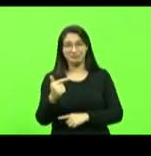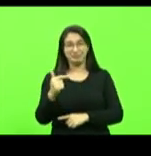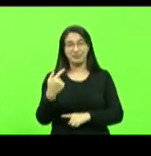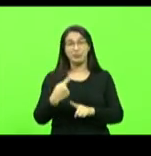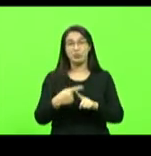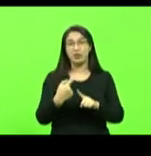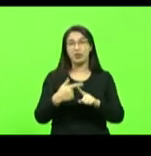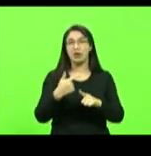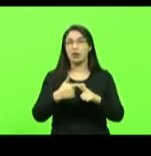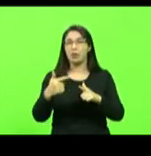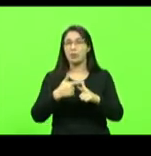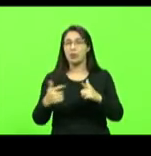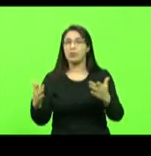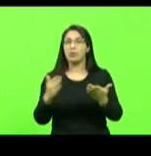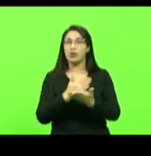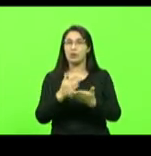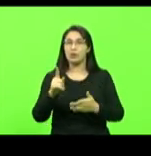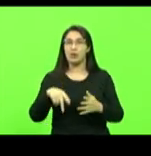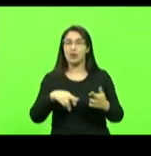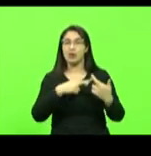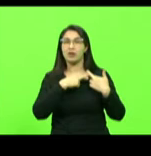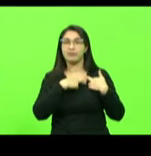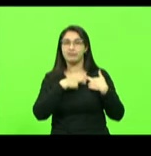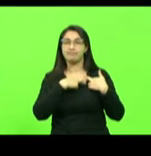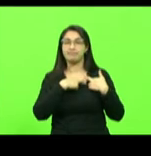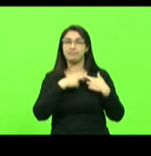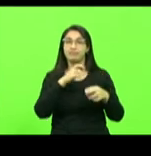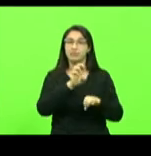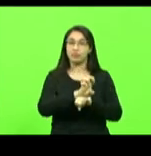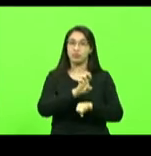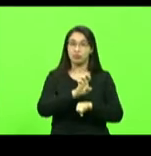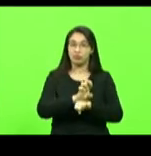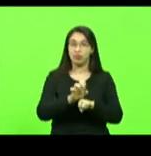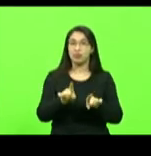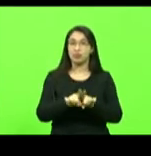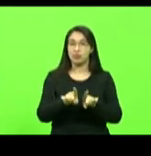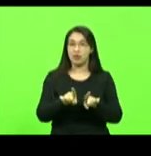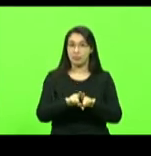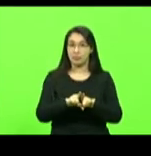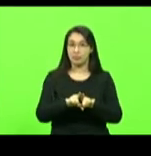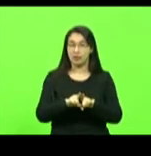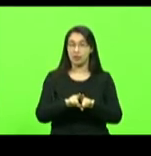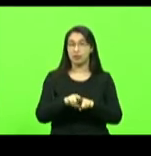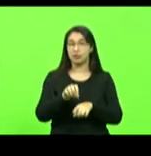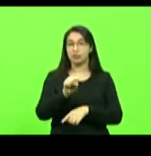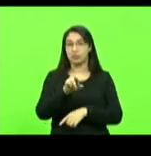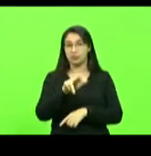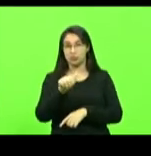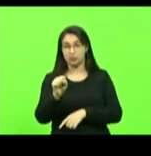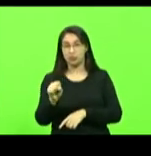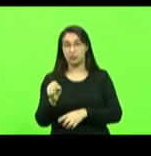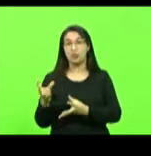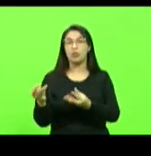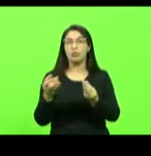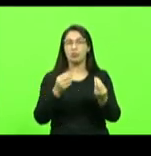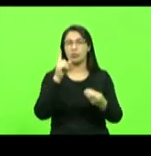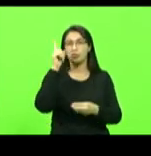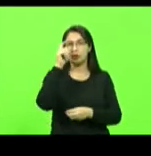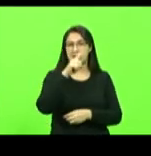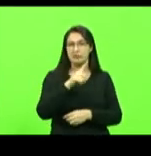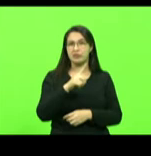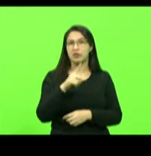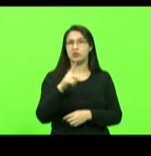responsabilidade compartilhada do Estado, inclusive na execução dos SUAS, como, por exemplo, na alta complexidade, nas emergências